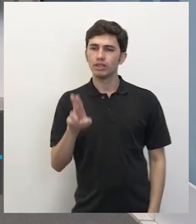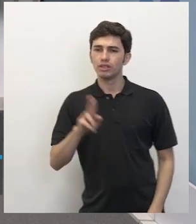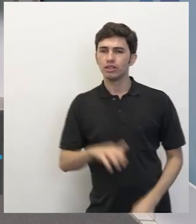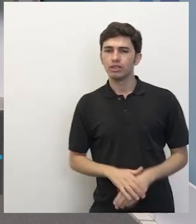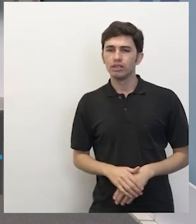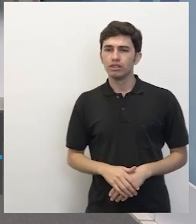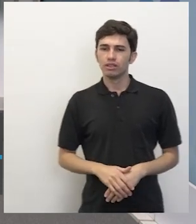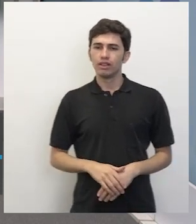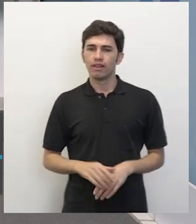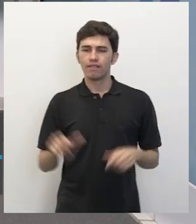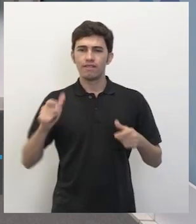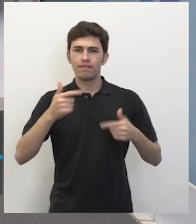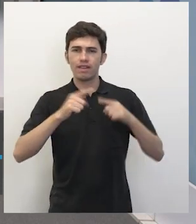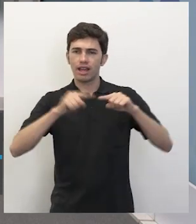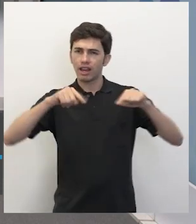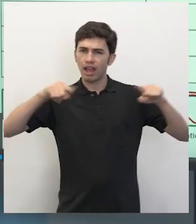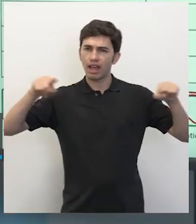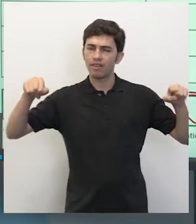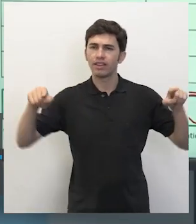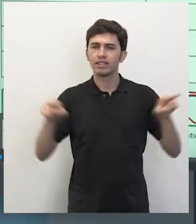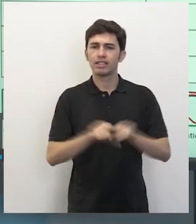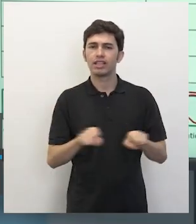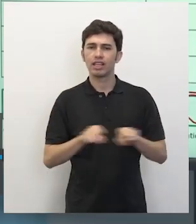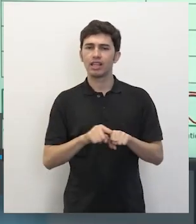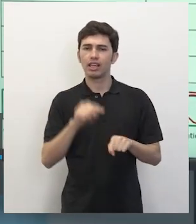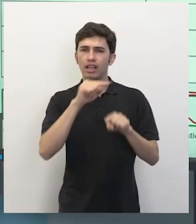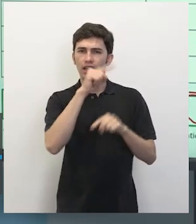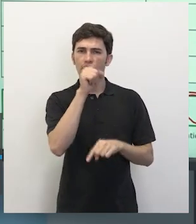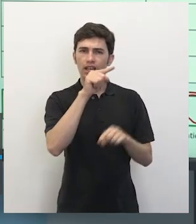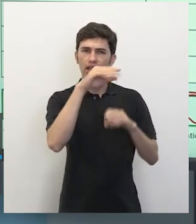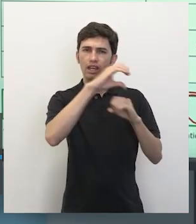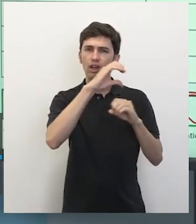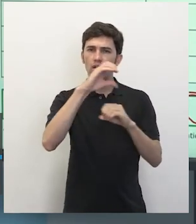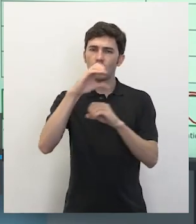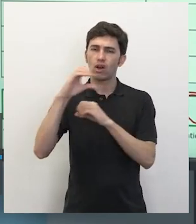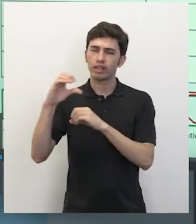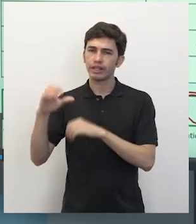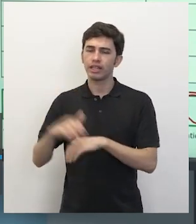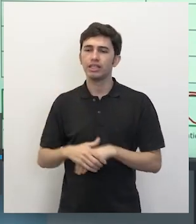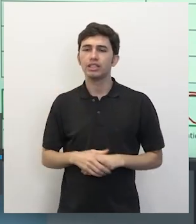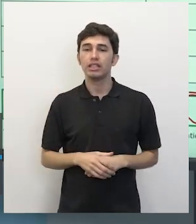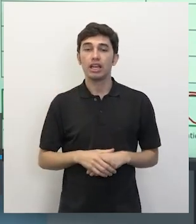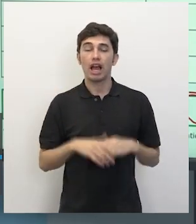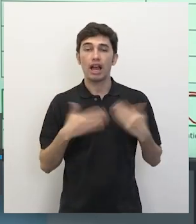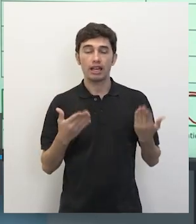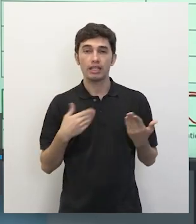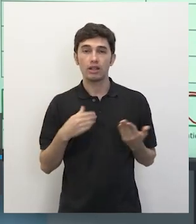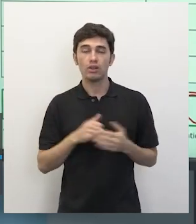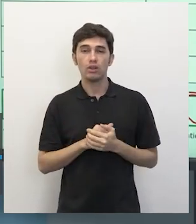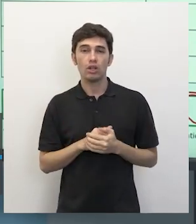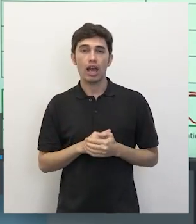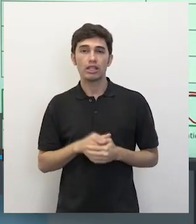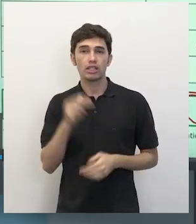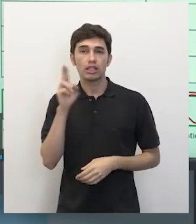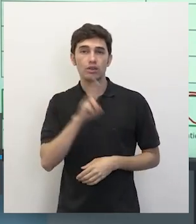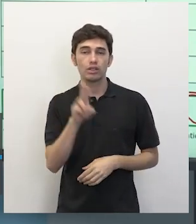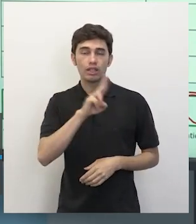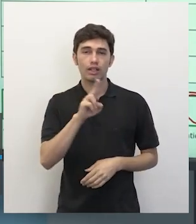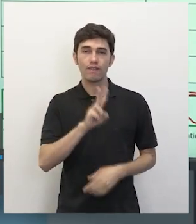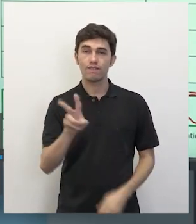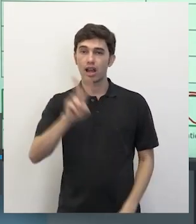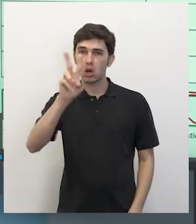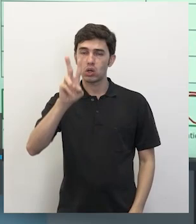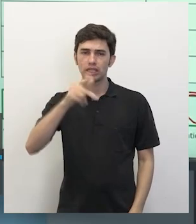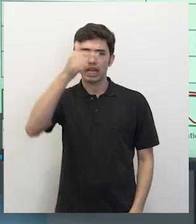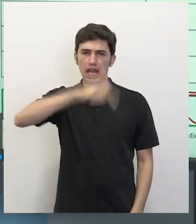e incógnitas. A gente está lidando com o quê, né? Com valores que não se repetem, né? Então, a gente está dando uma sequência. Então, tá